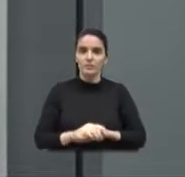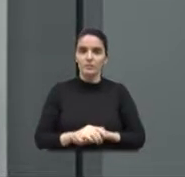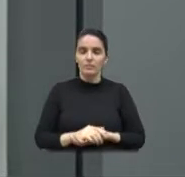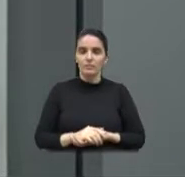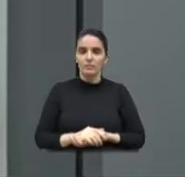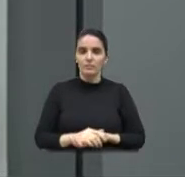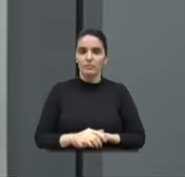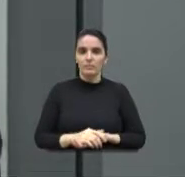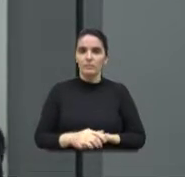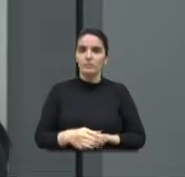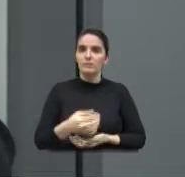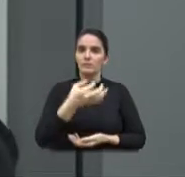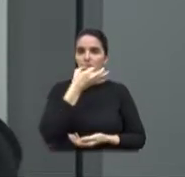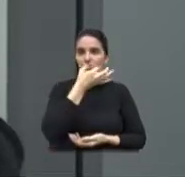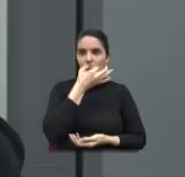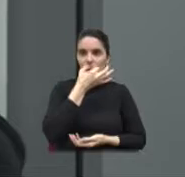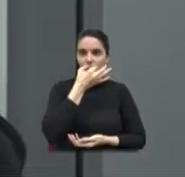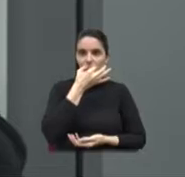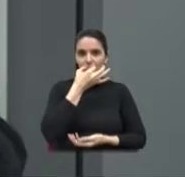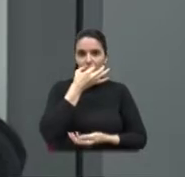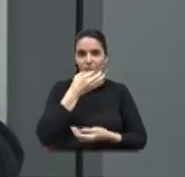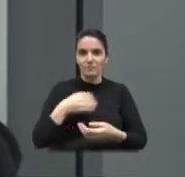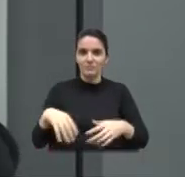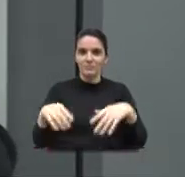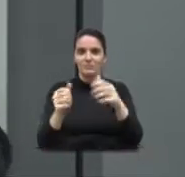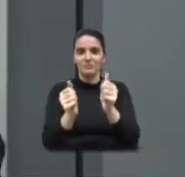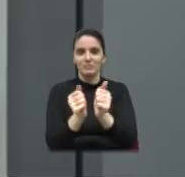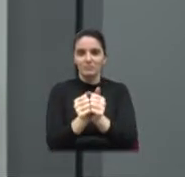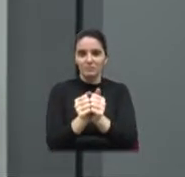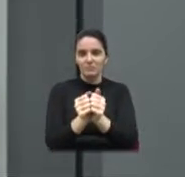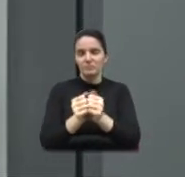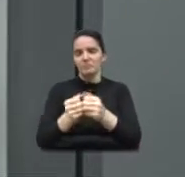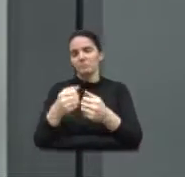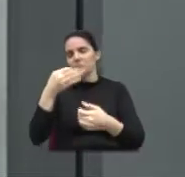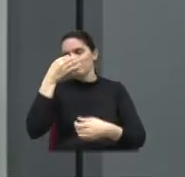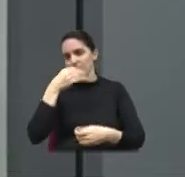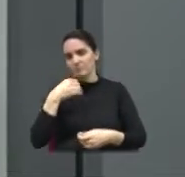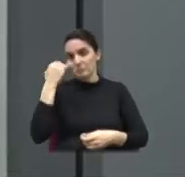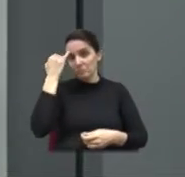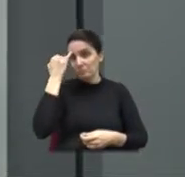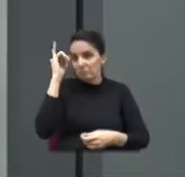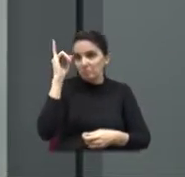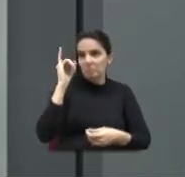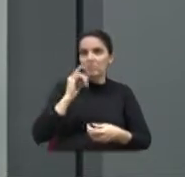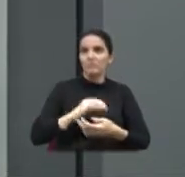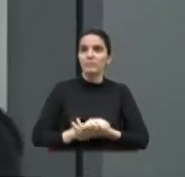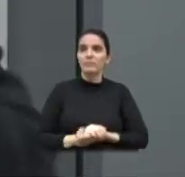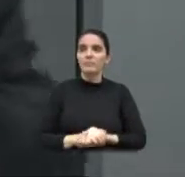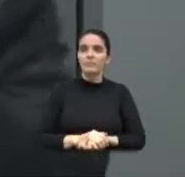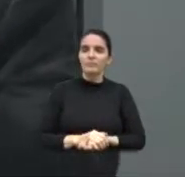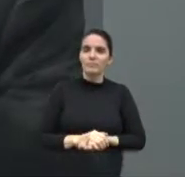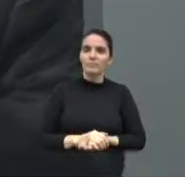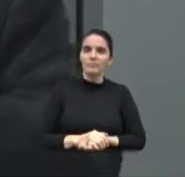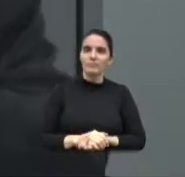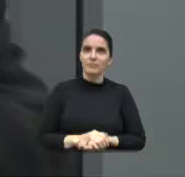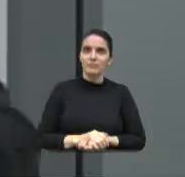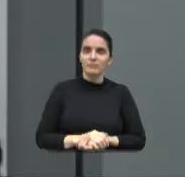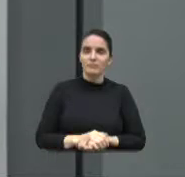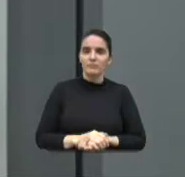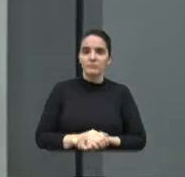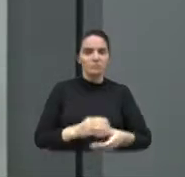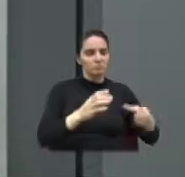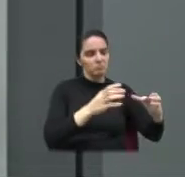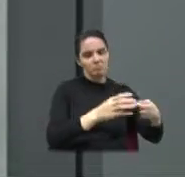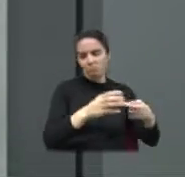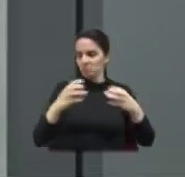os nossos pensamentos, nossas colocações, nossas ideias, né? A exemplo, como queiram chamar, de esquerda, de